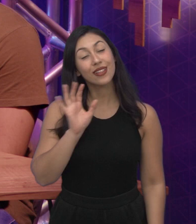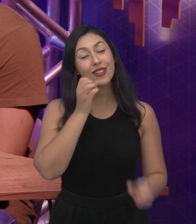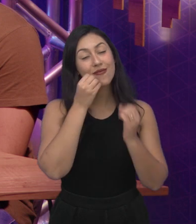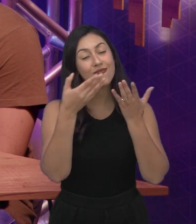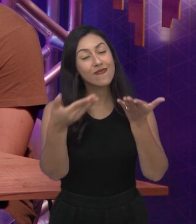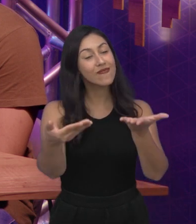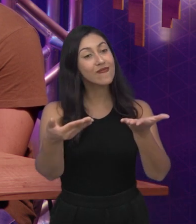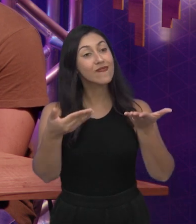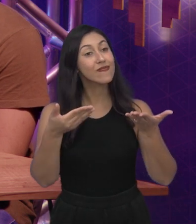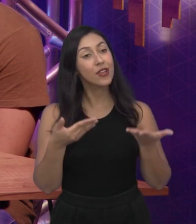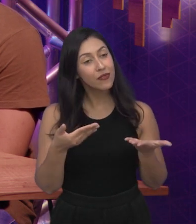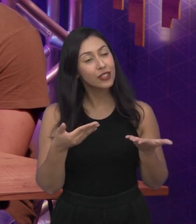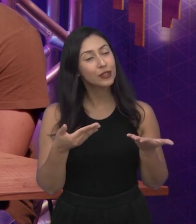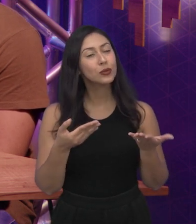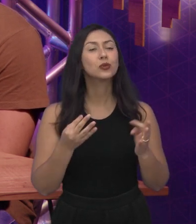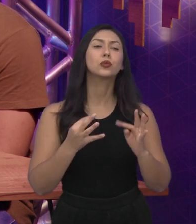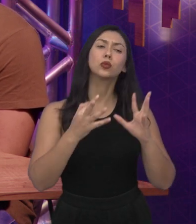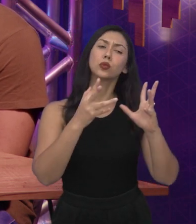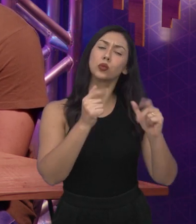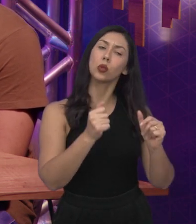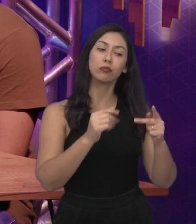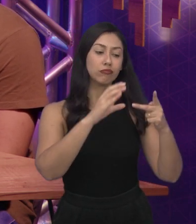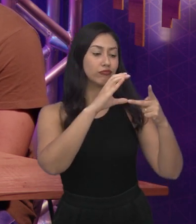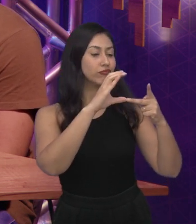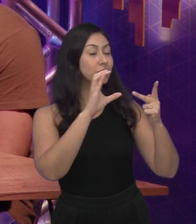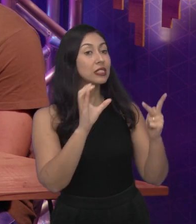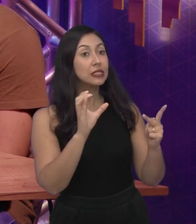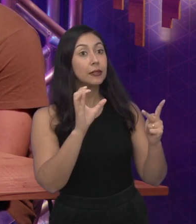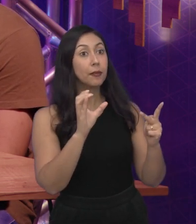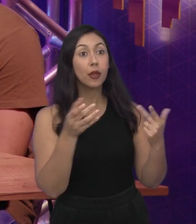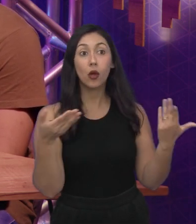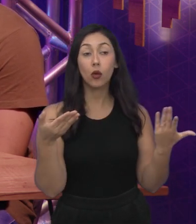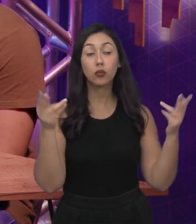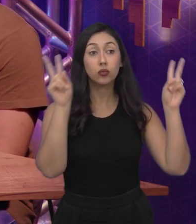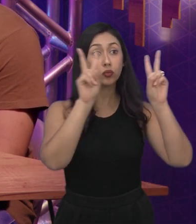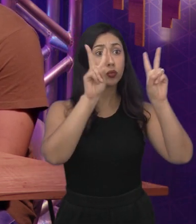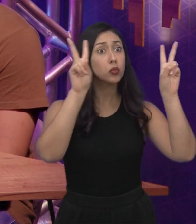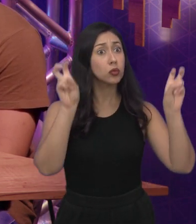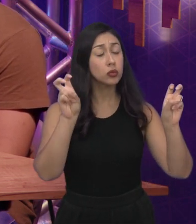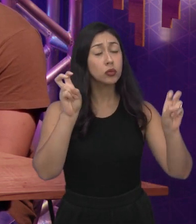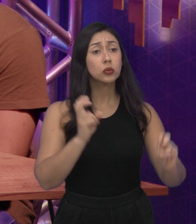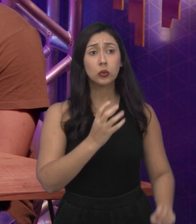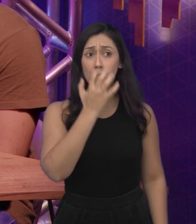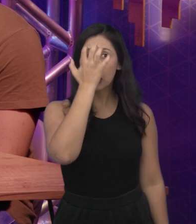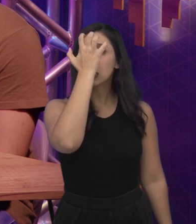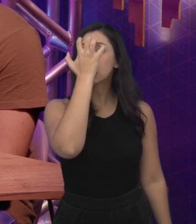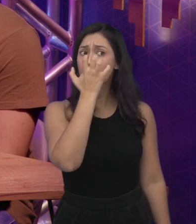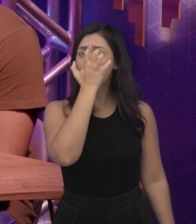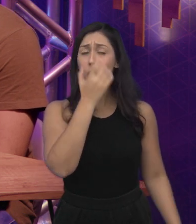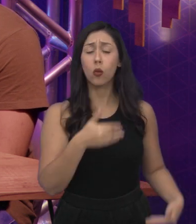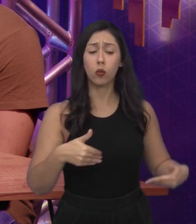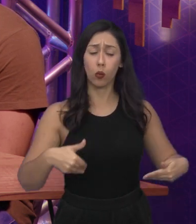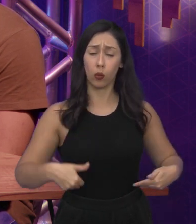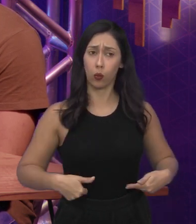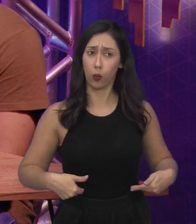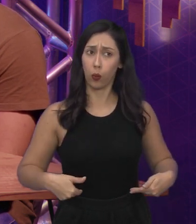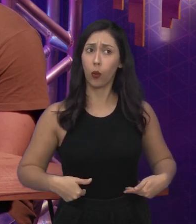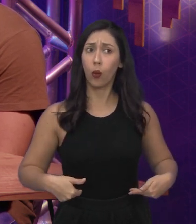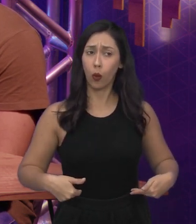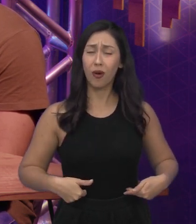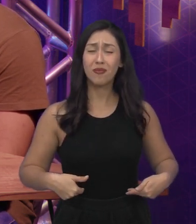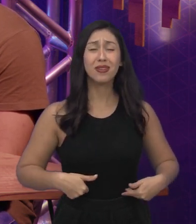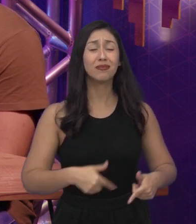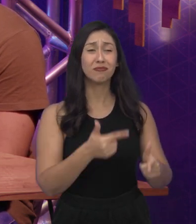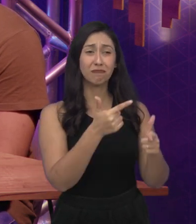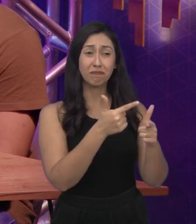Oi, gente, sejam muito bem-vindos, muito bem-vindas ao Pode Ser. Hoje a gente vai falar sobre um assunto muito sério, a gente vai falar sobre fome,